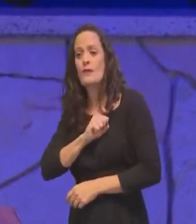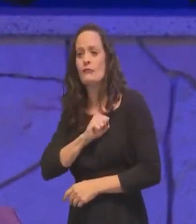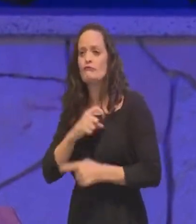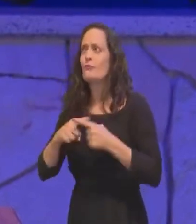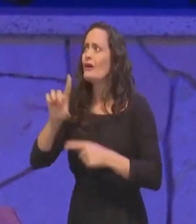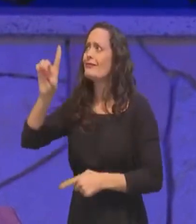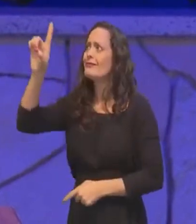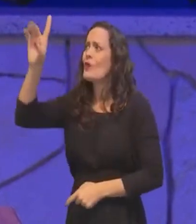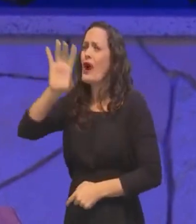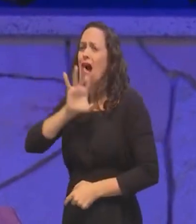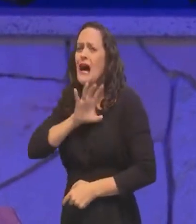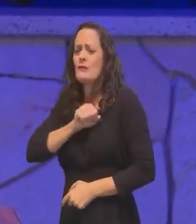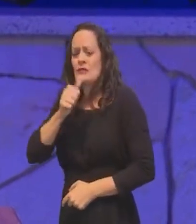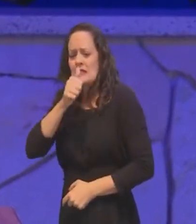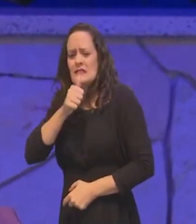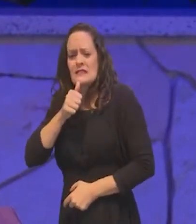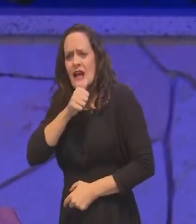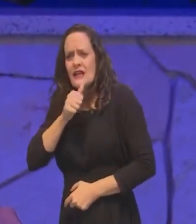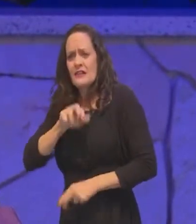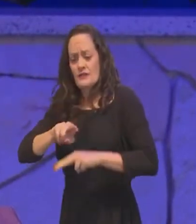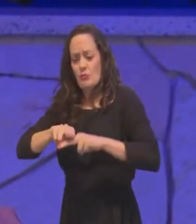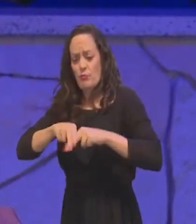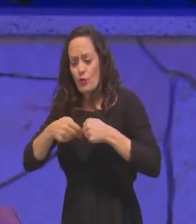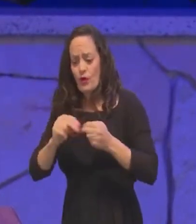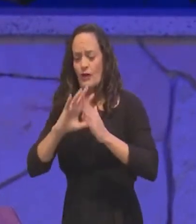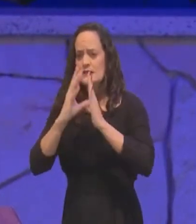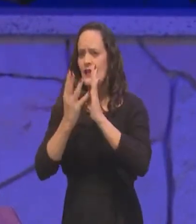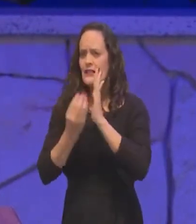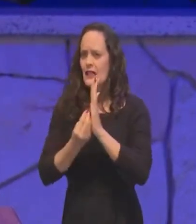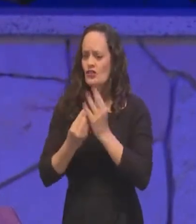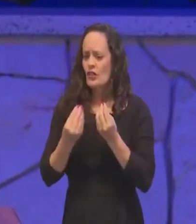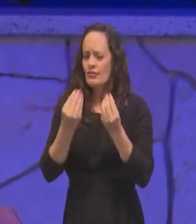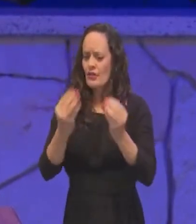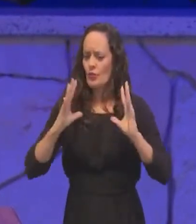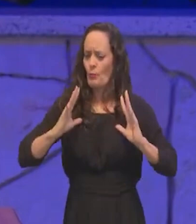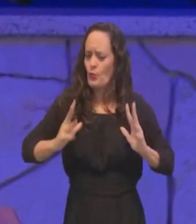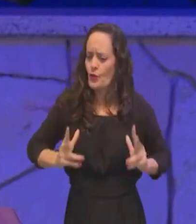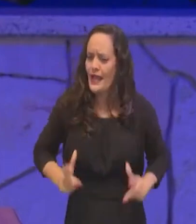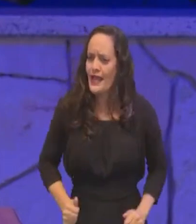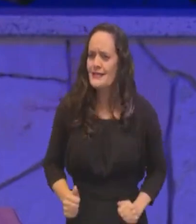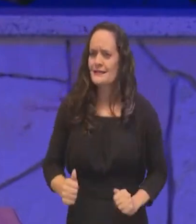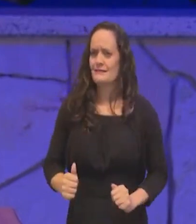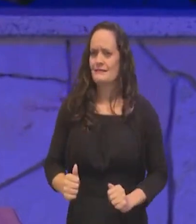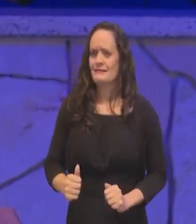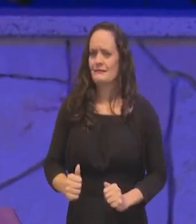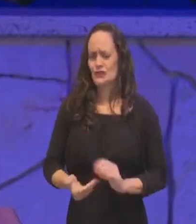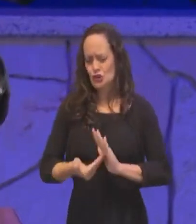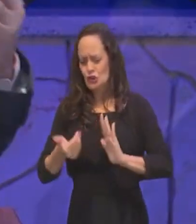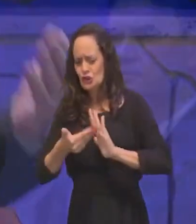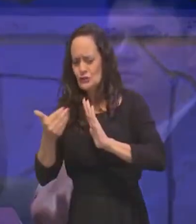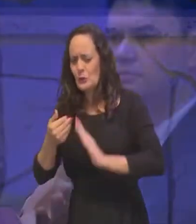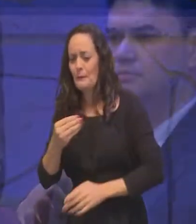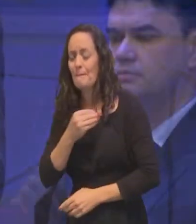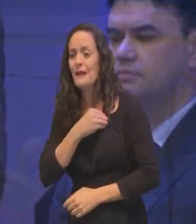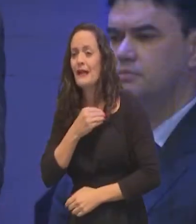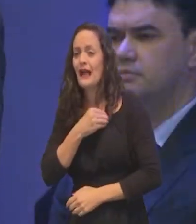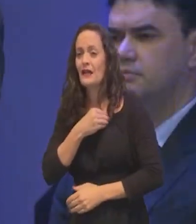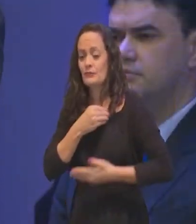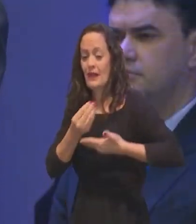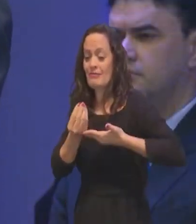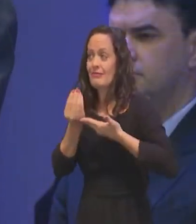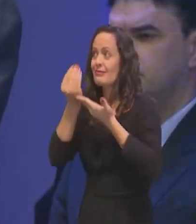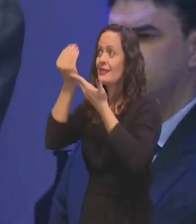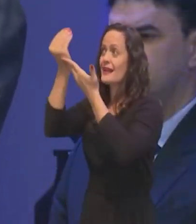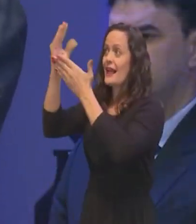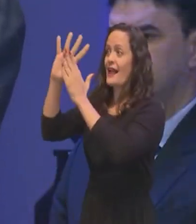amou, se sacrificou por esta igreja, para torná-la pura, sem mácula, para apresentar a Deus esta